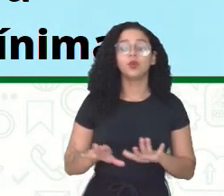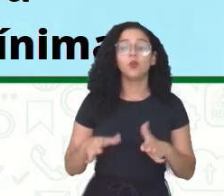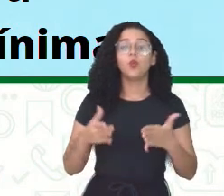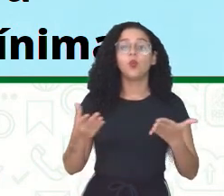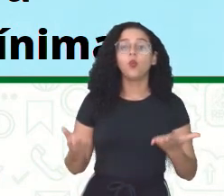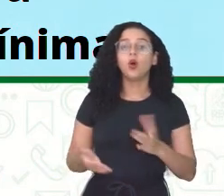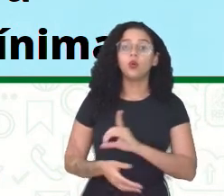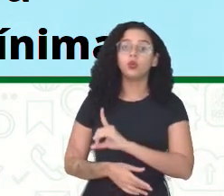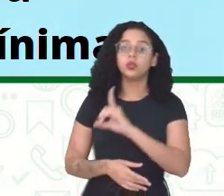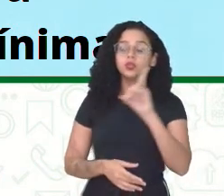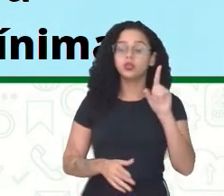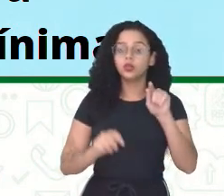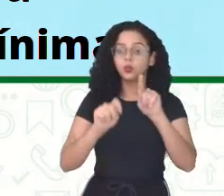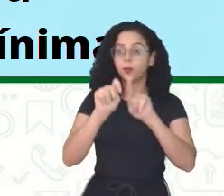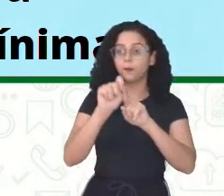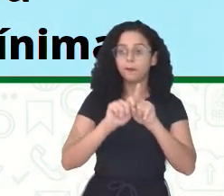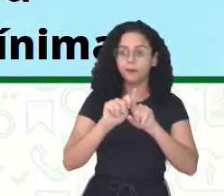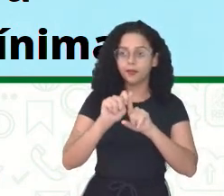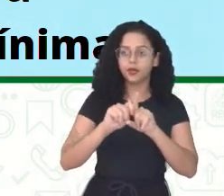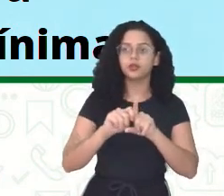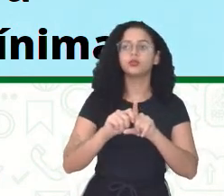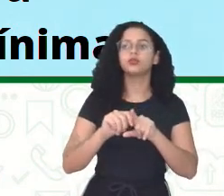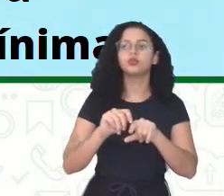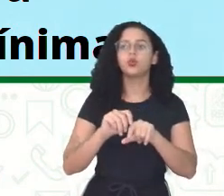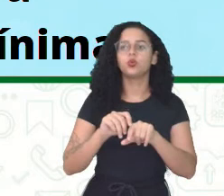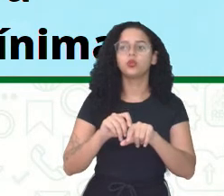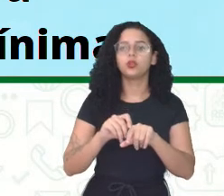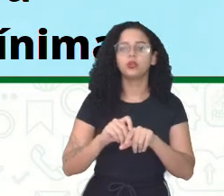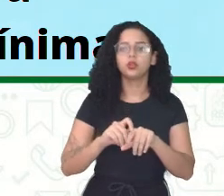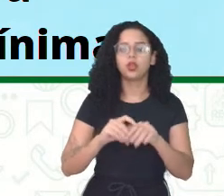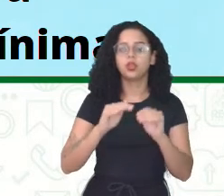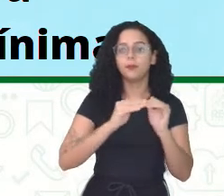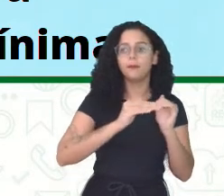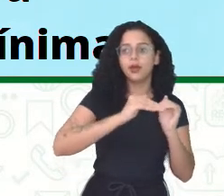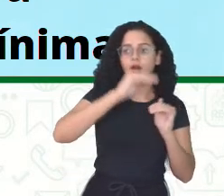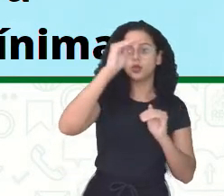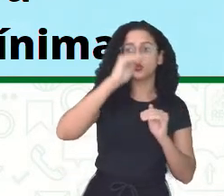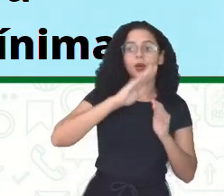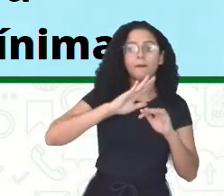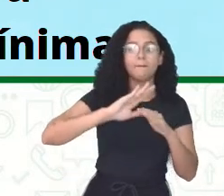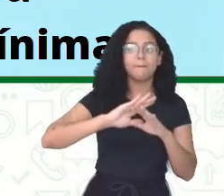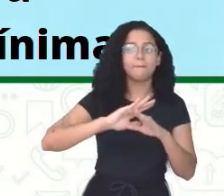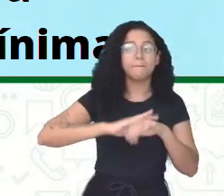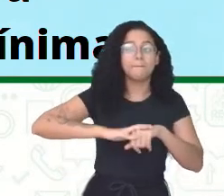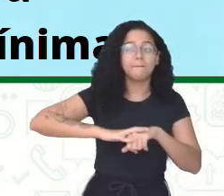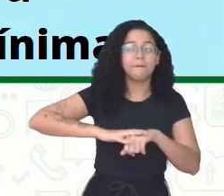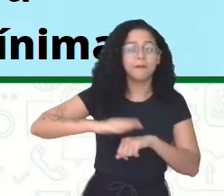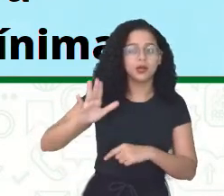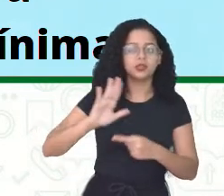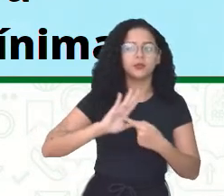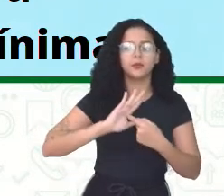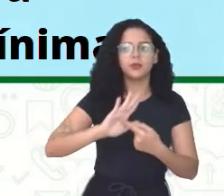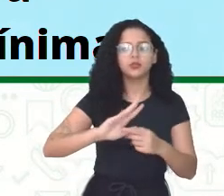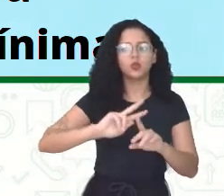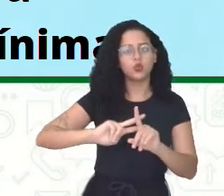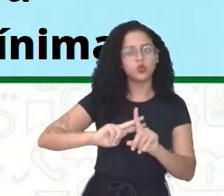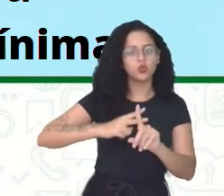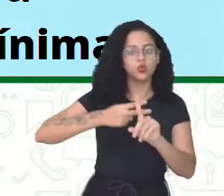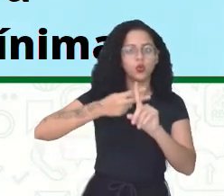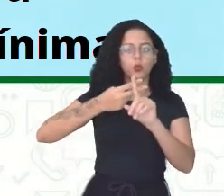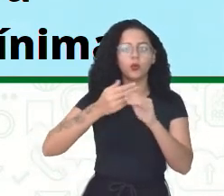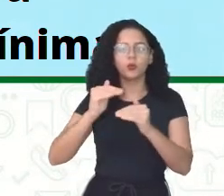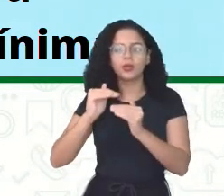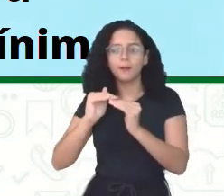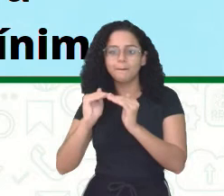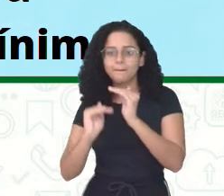temperatura máxima apresenta o dobro da mínima, tá? Então, você vai perceber que o